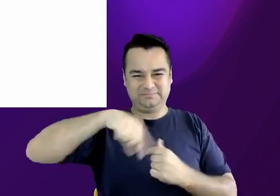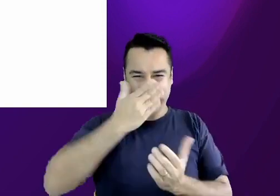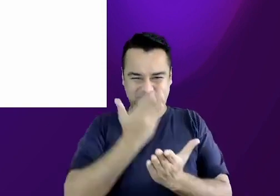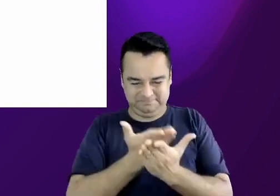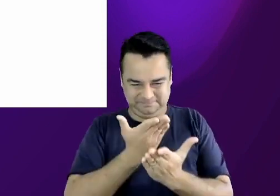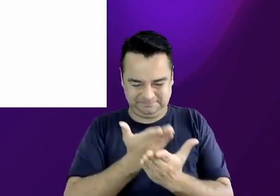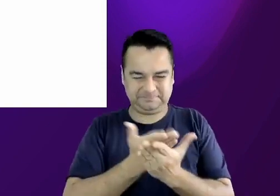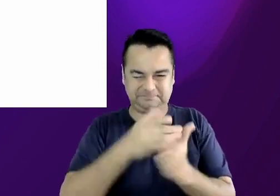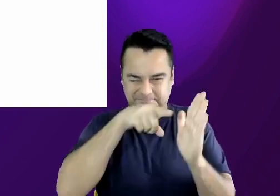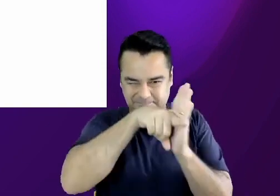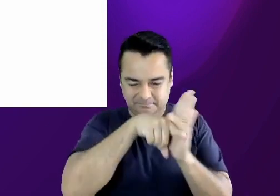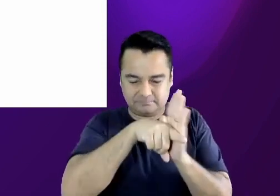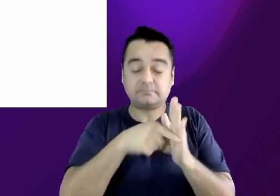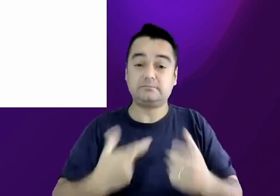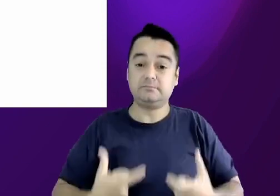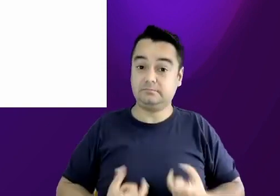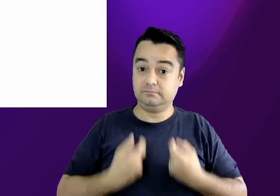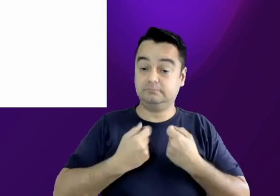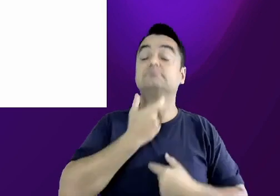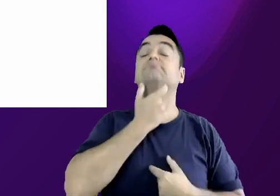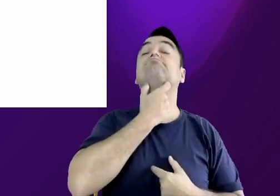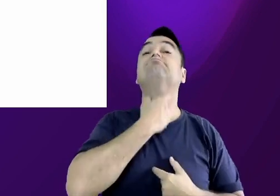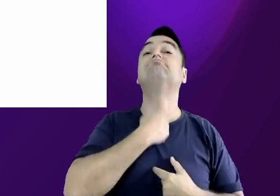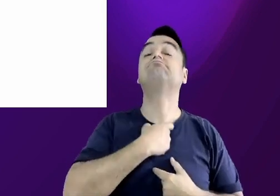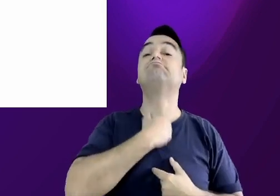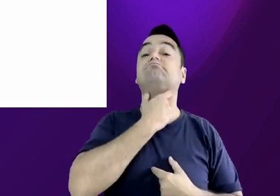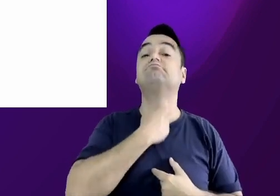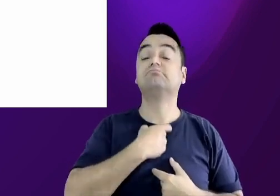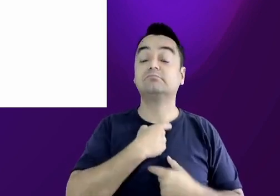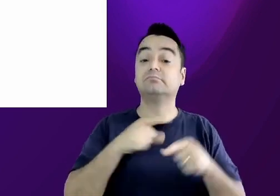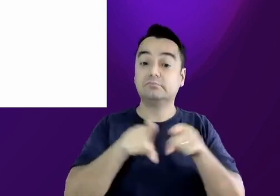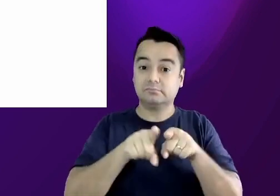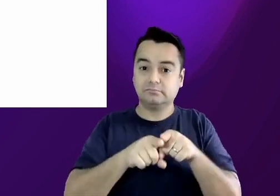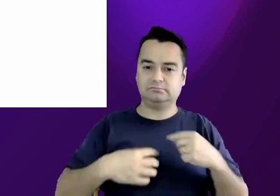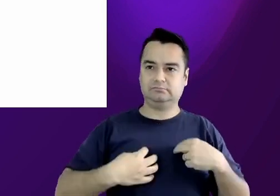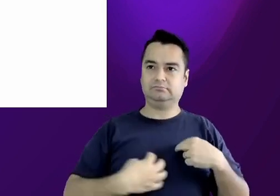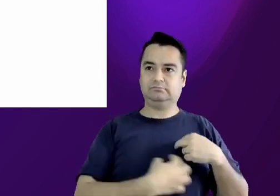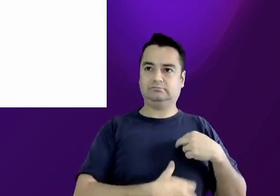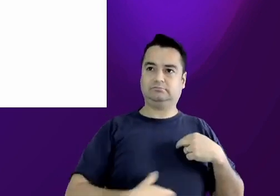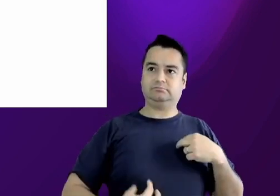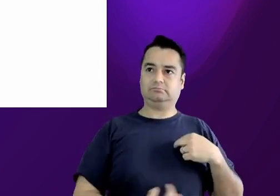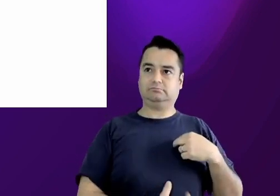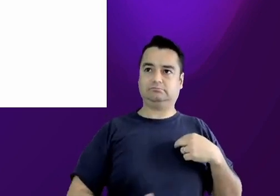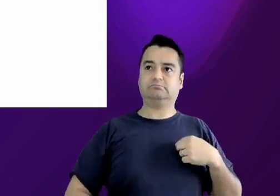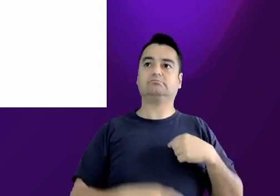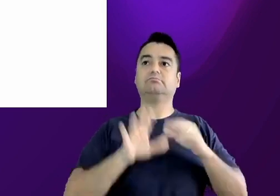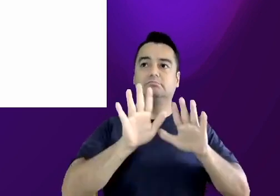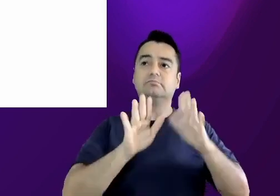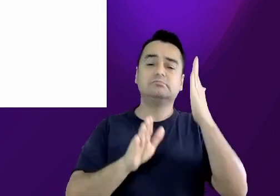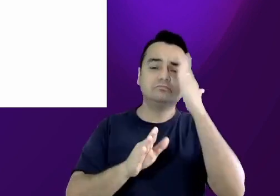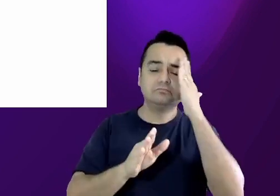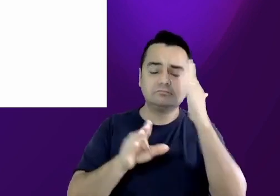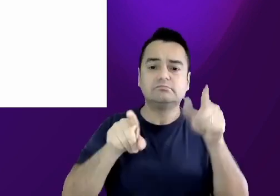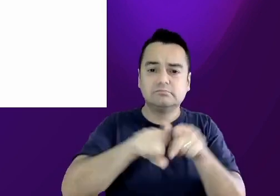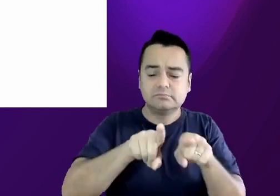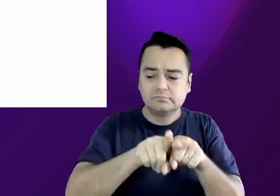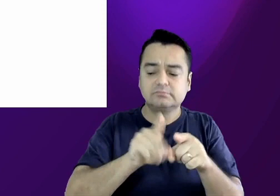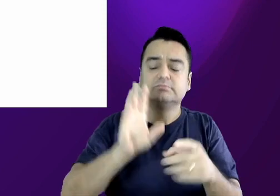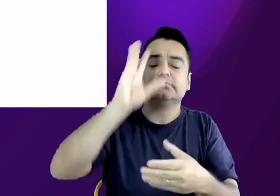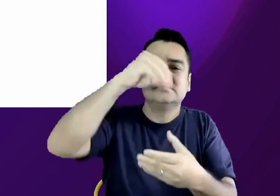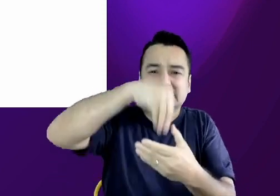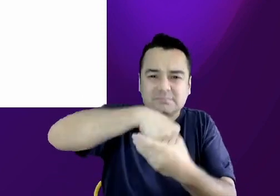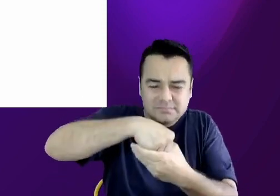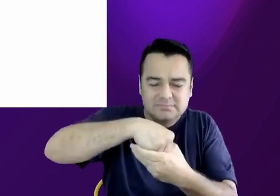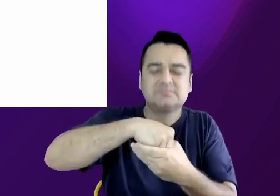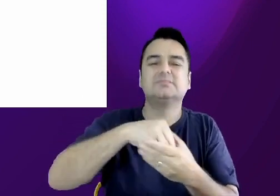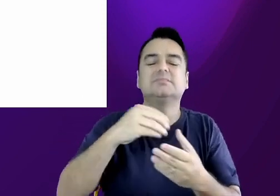de câncer de esôfago e câncer gástrico. Mas a gente sabe também que dentro do perfil